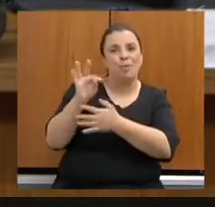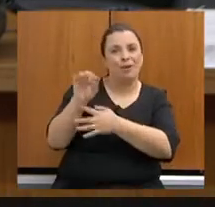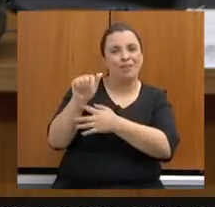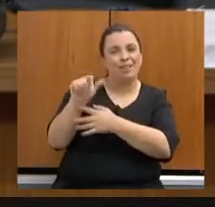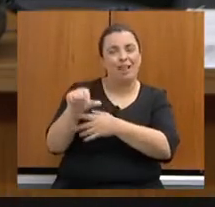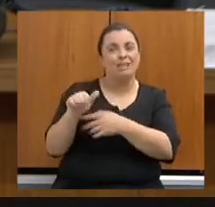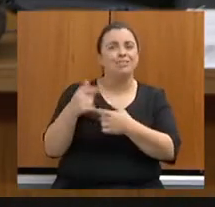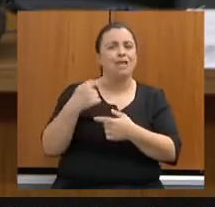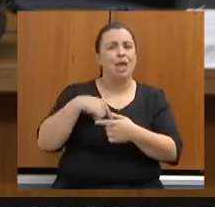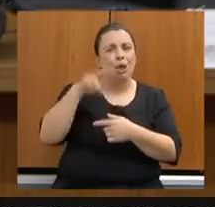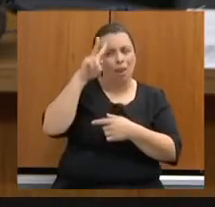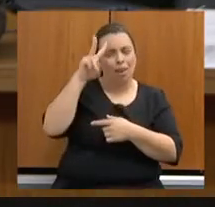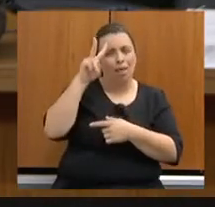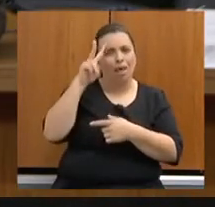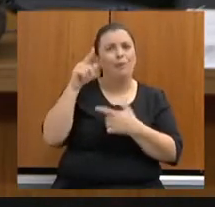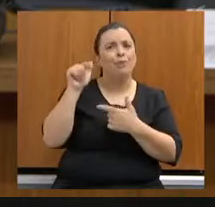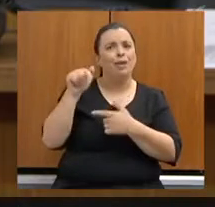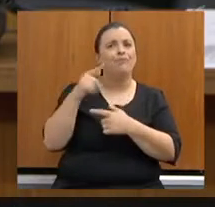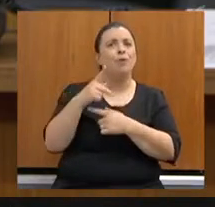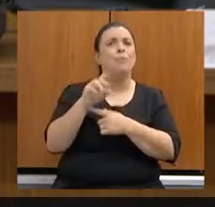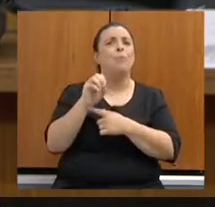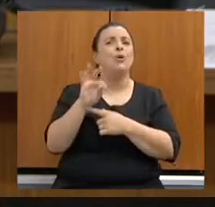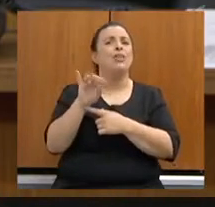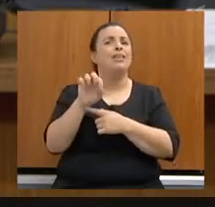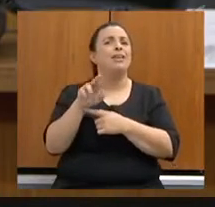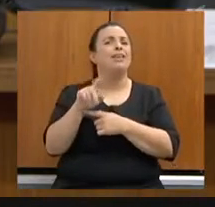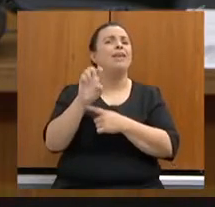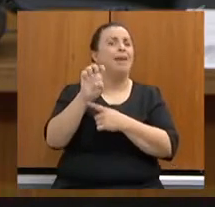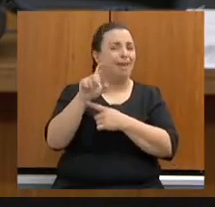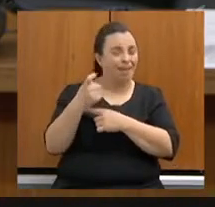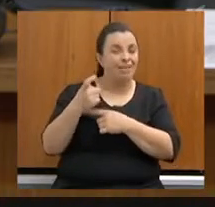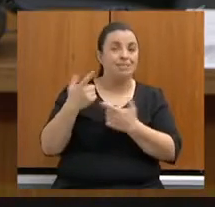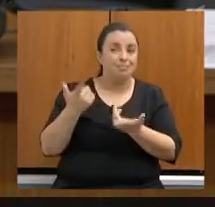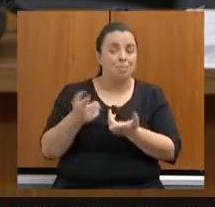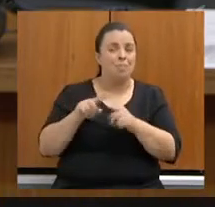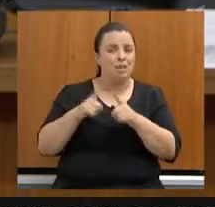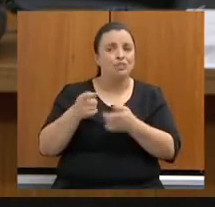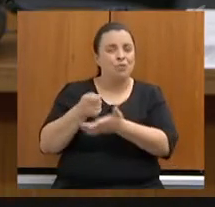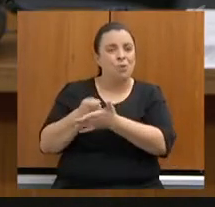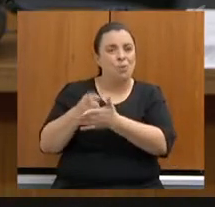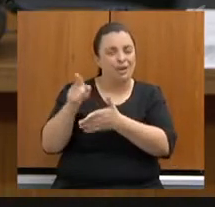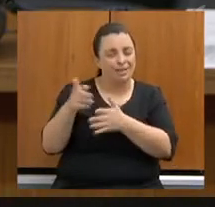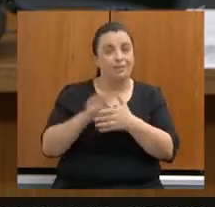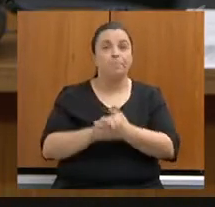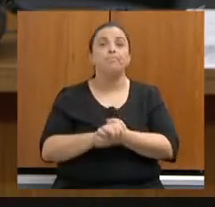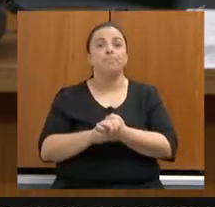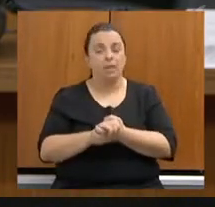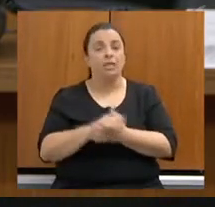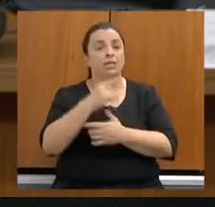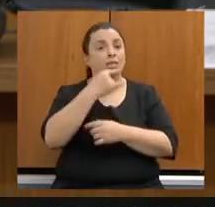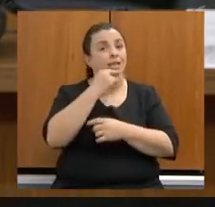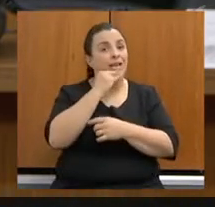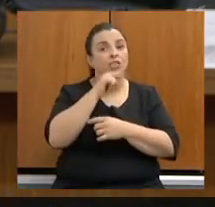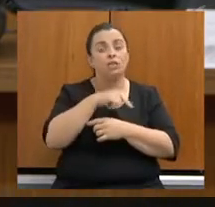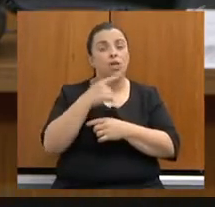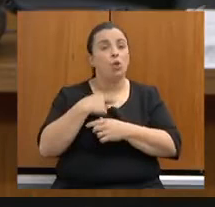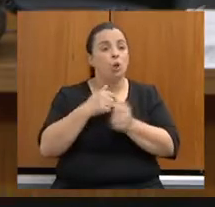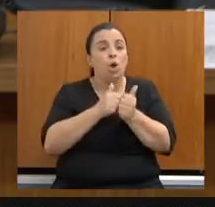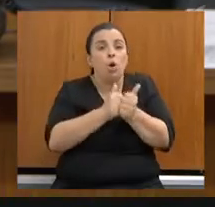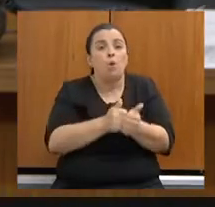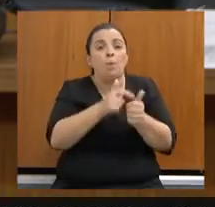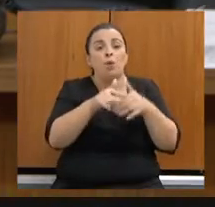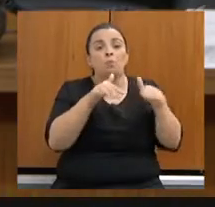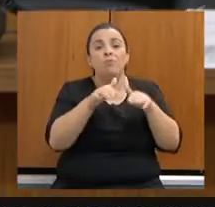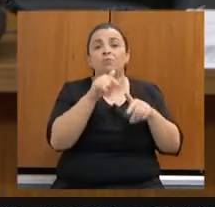for nós vamos juntos pode deixar relação a cachaça eu não acompanhei esses últimos movimentos desta fiscalização mas já